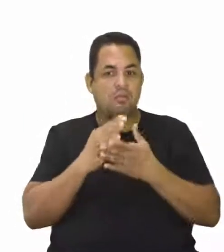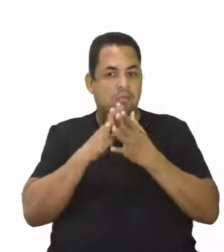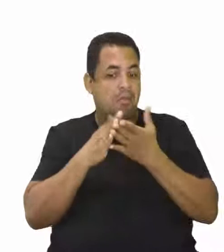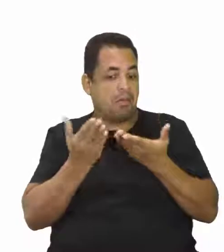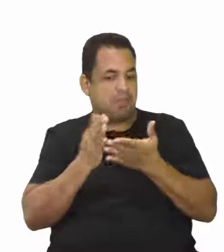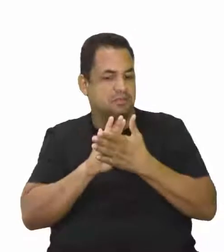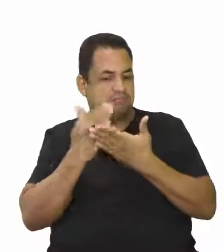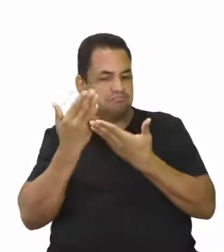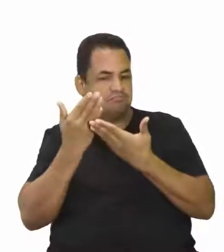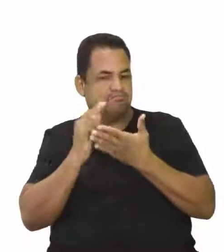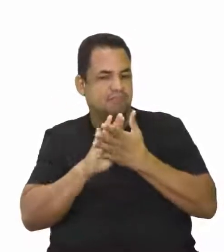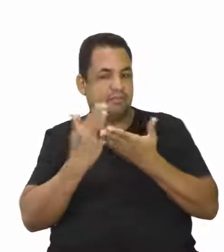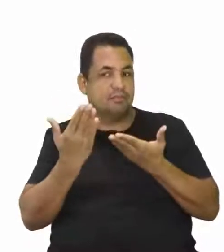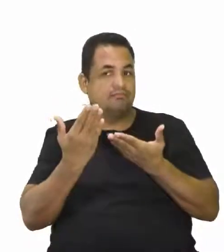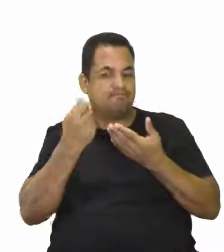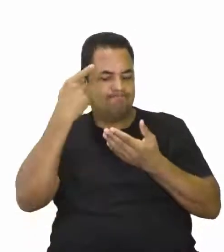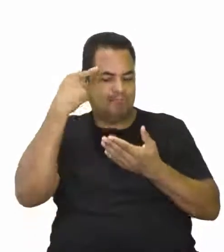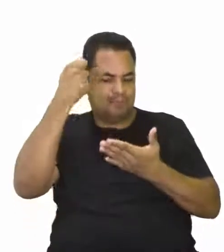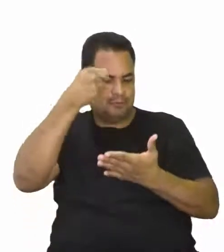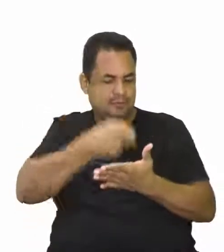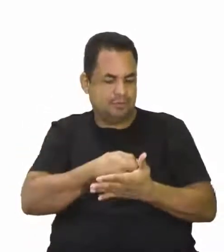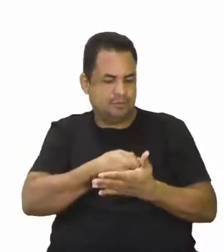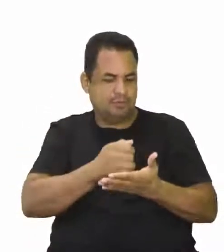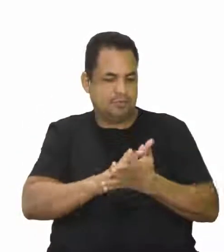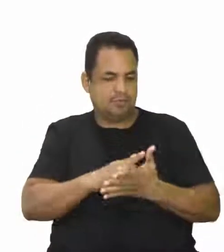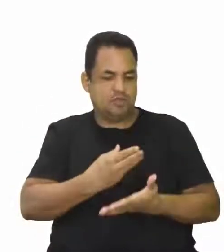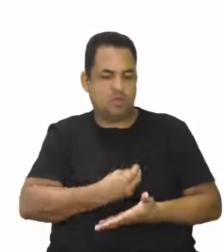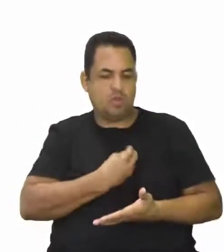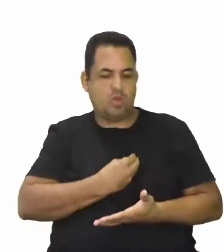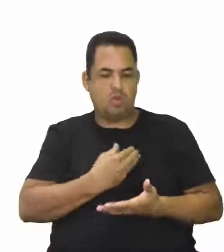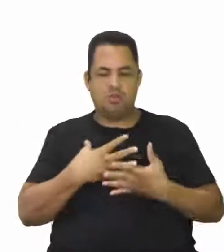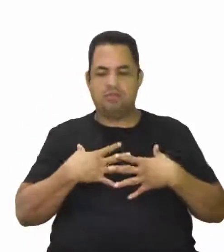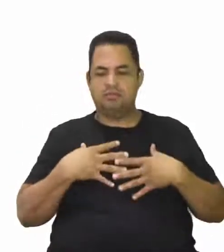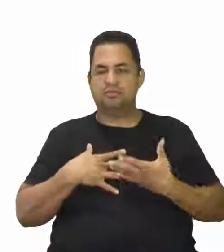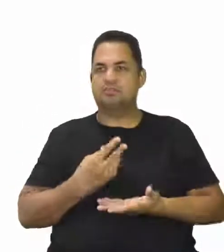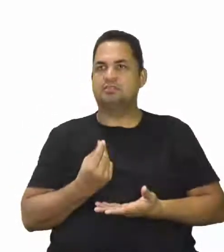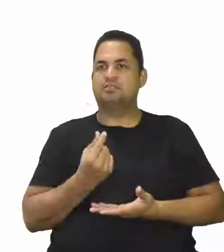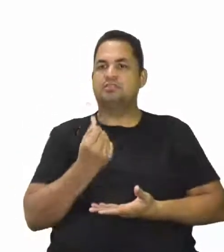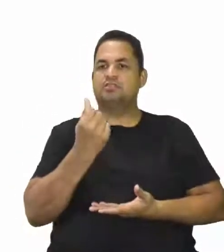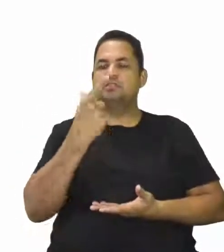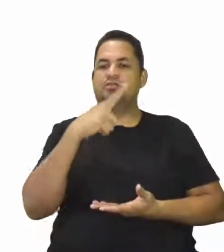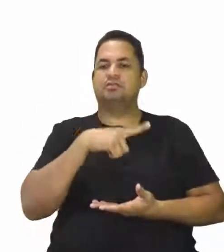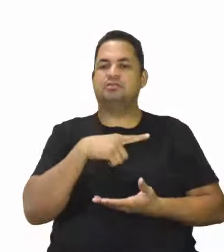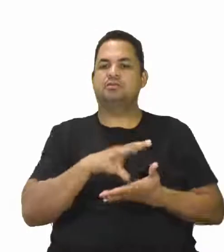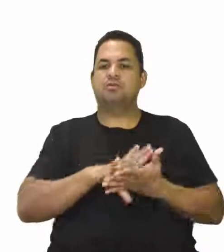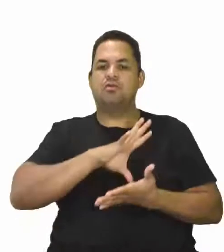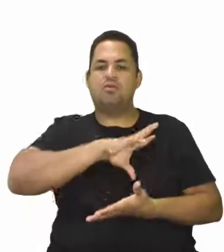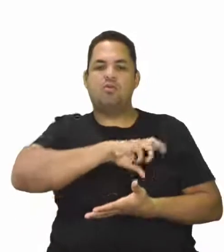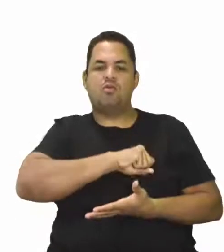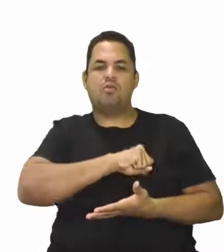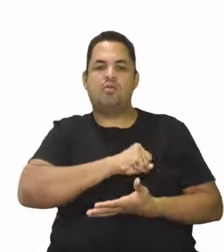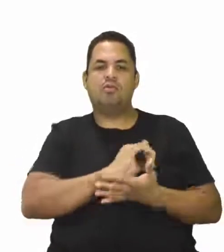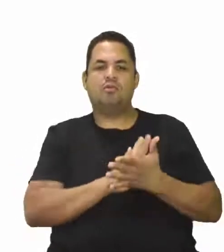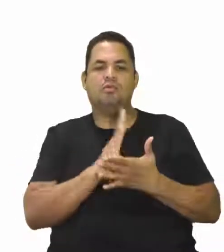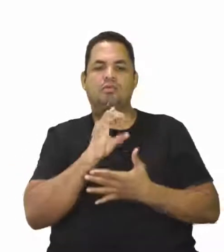é? Porque ele vai ter que decidir entre a sua vida de luxo, a sua vida de riqueza e o amor de uma